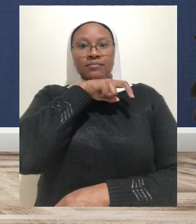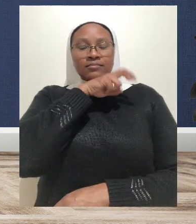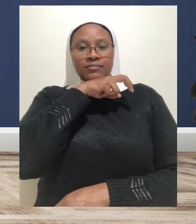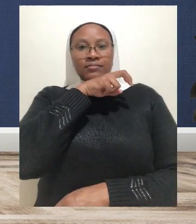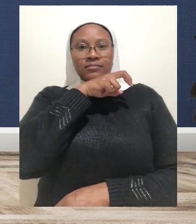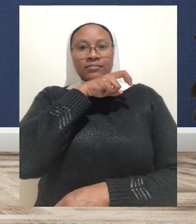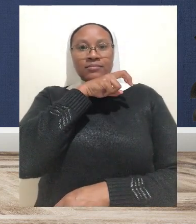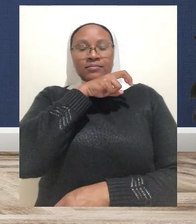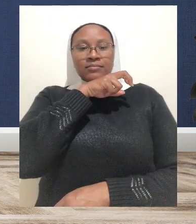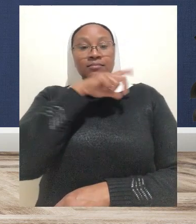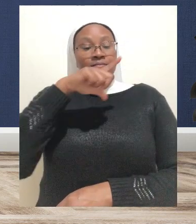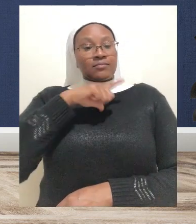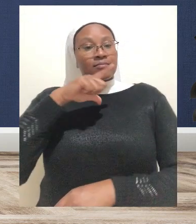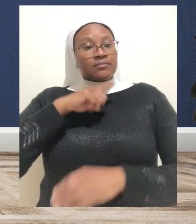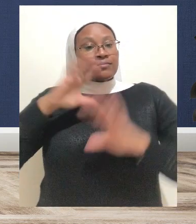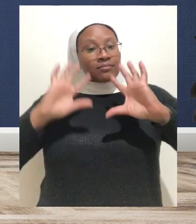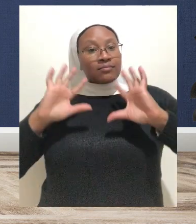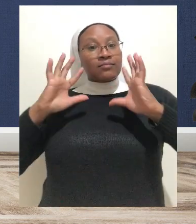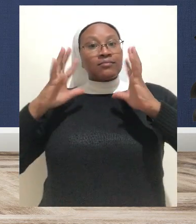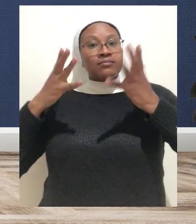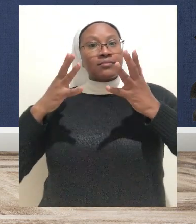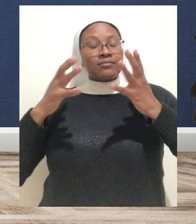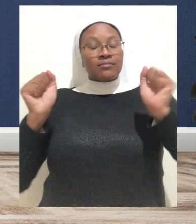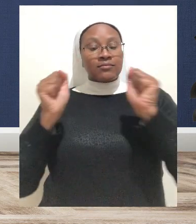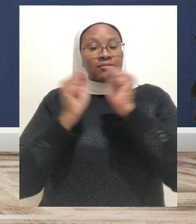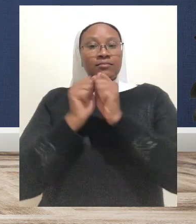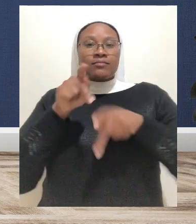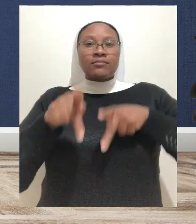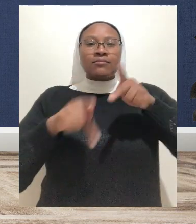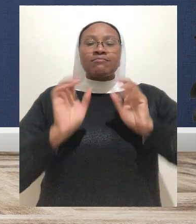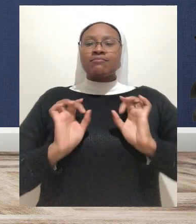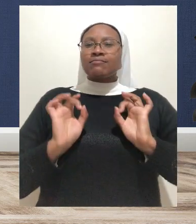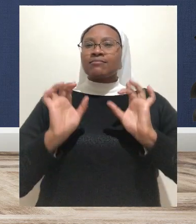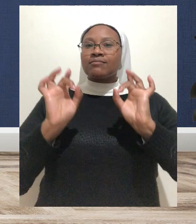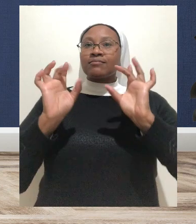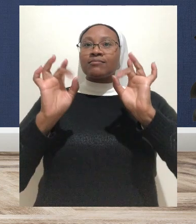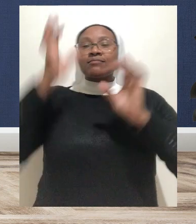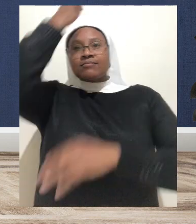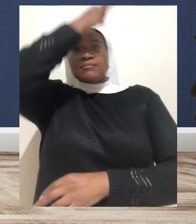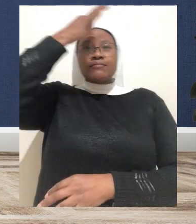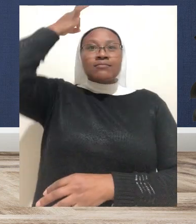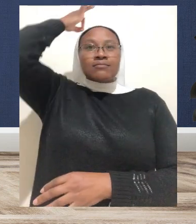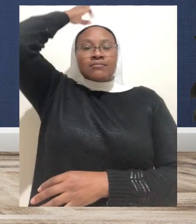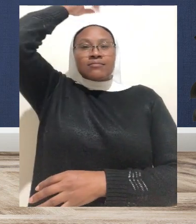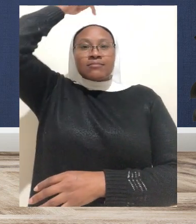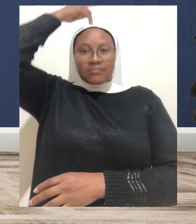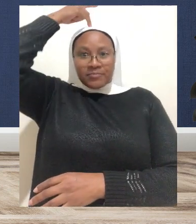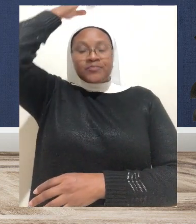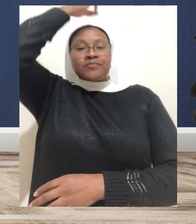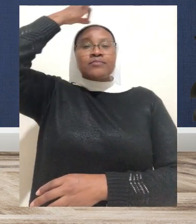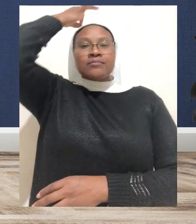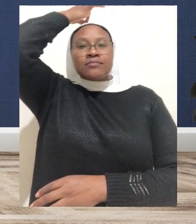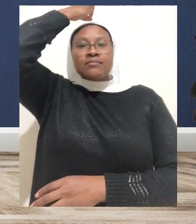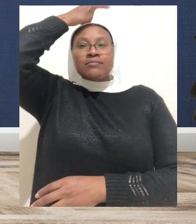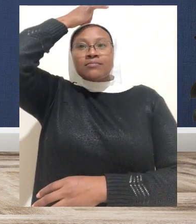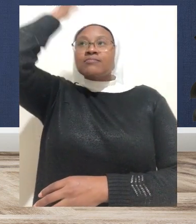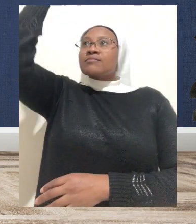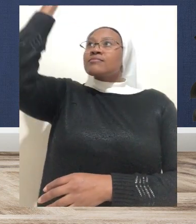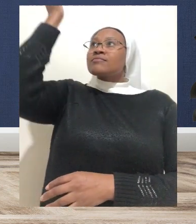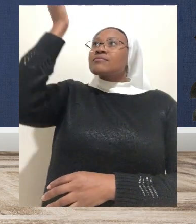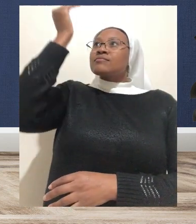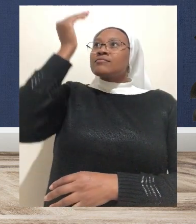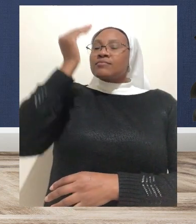Arquidiocese de Cascavel, após termos celebrado com a Igreja a solenidade de Pentecostes, o Espírito